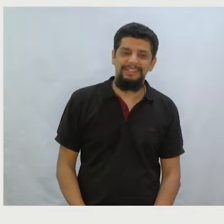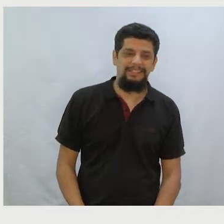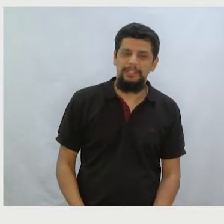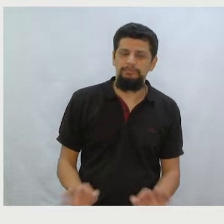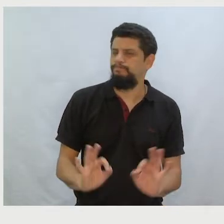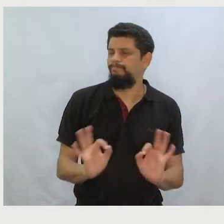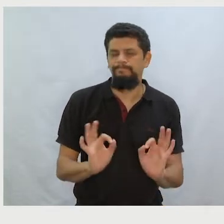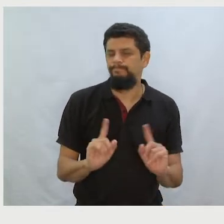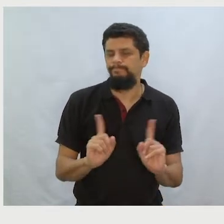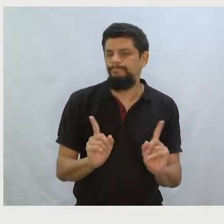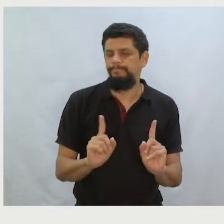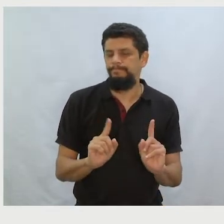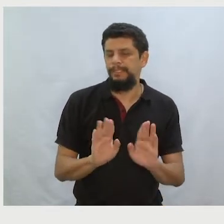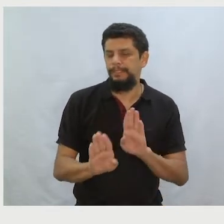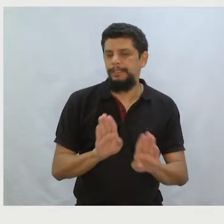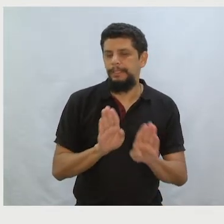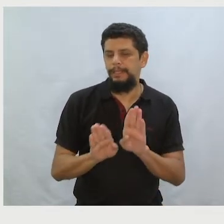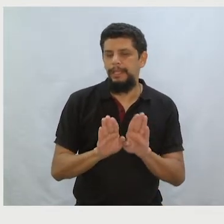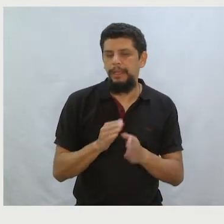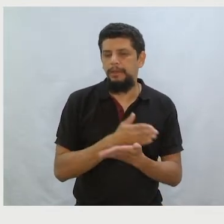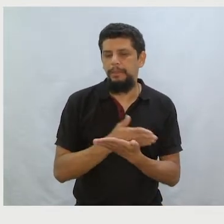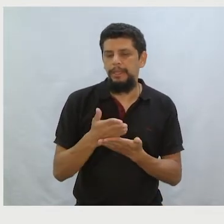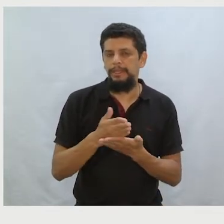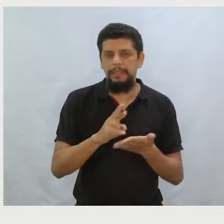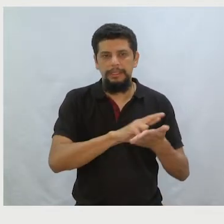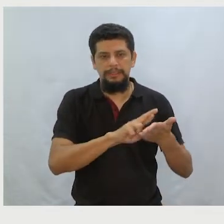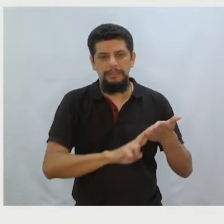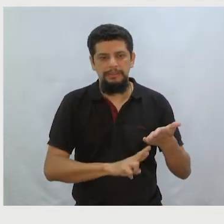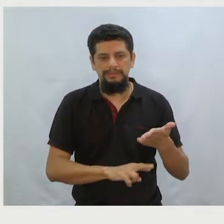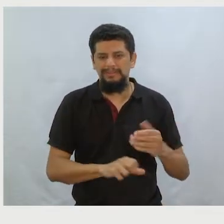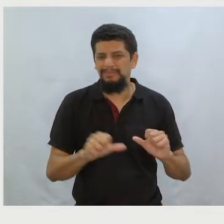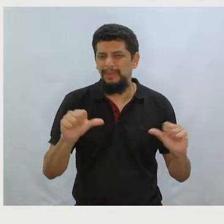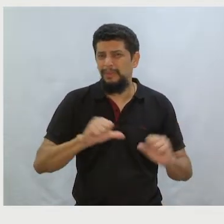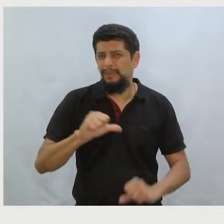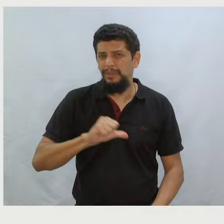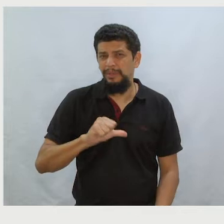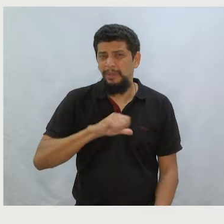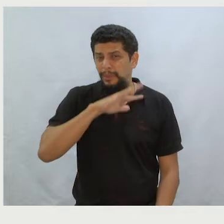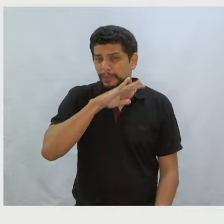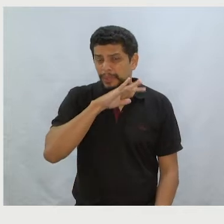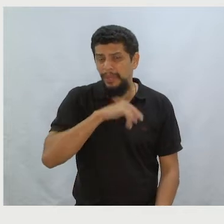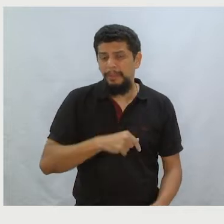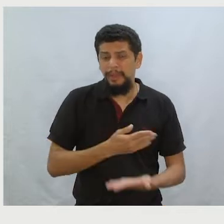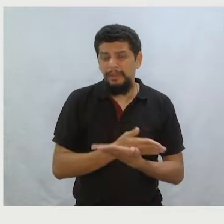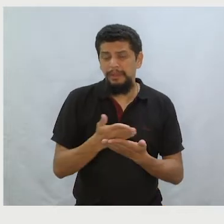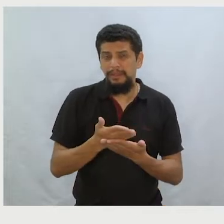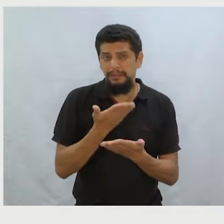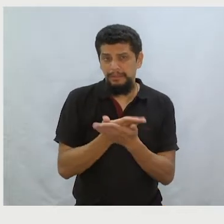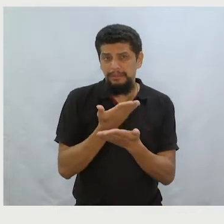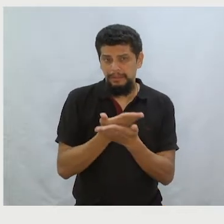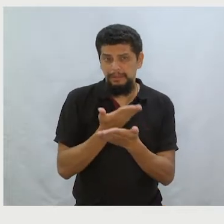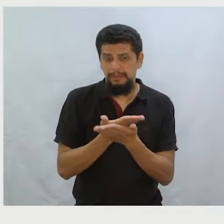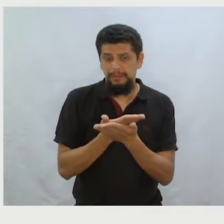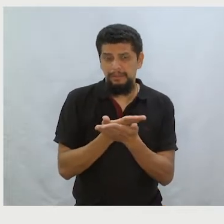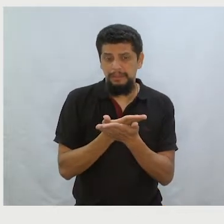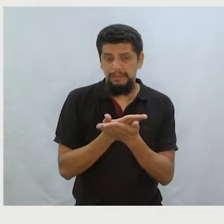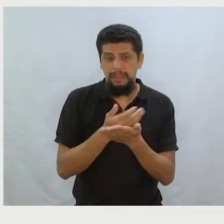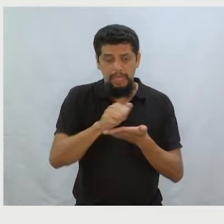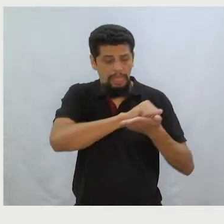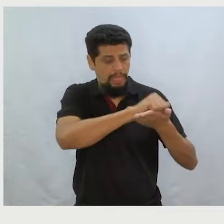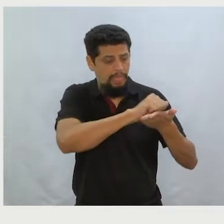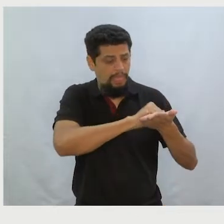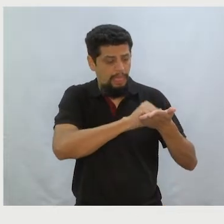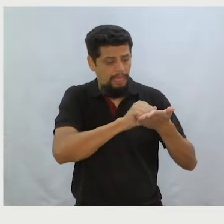não talvez esse seja um começo de redação muito pesado para o começo das aulas